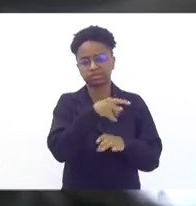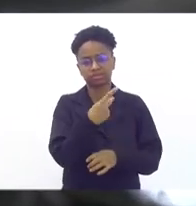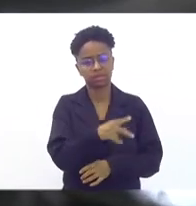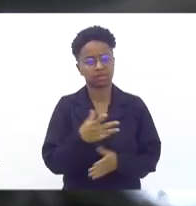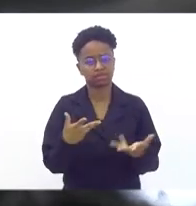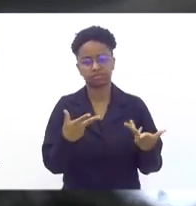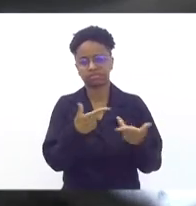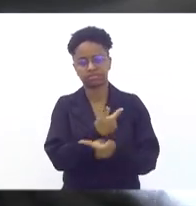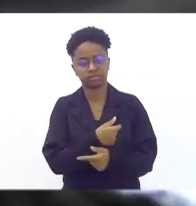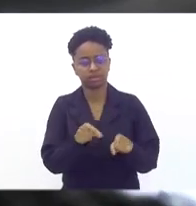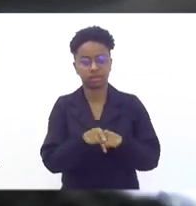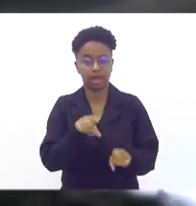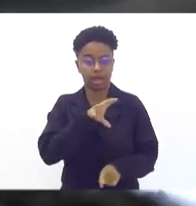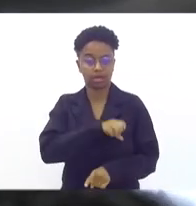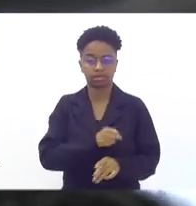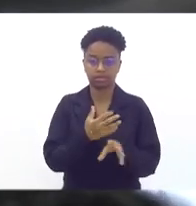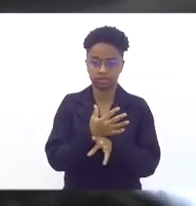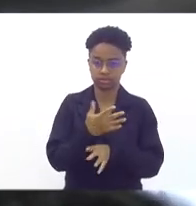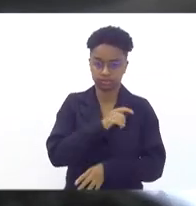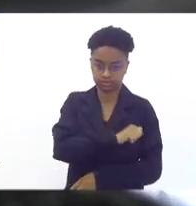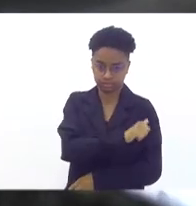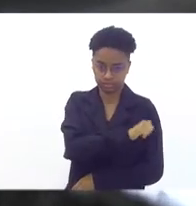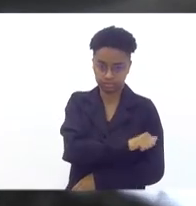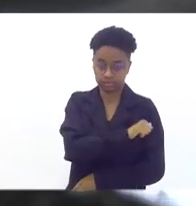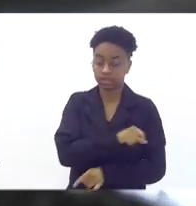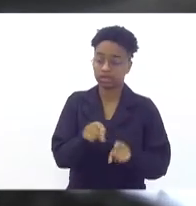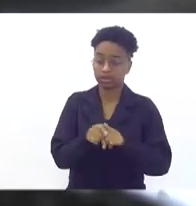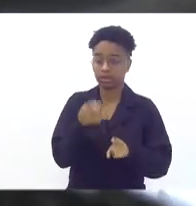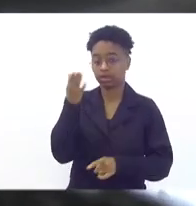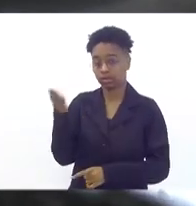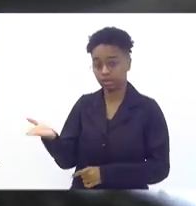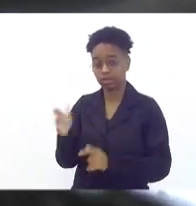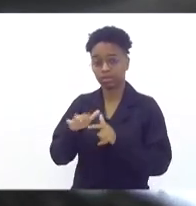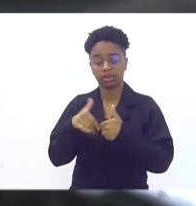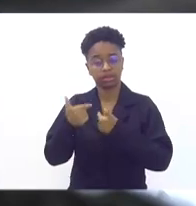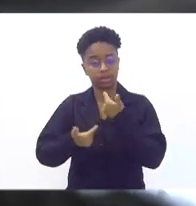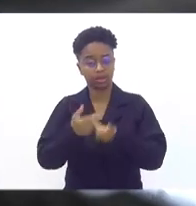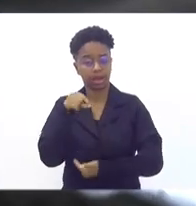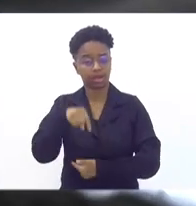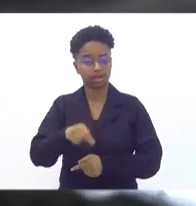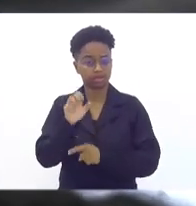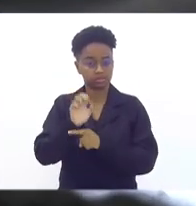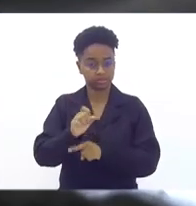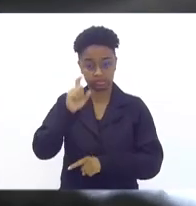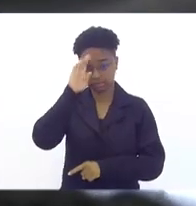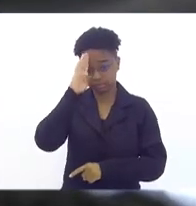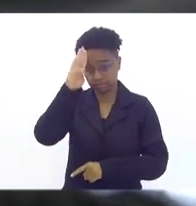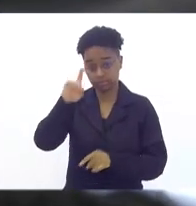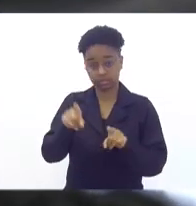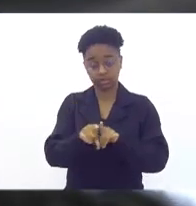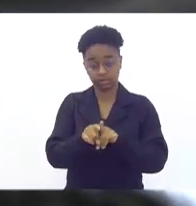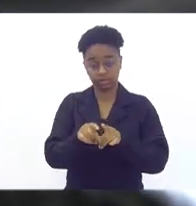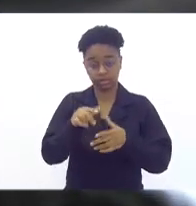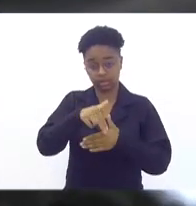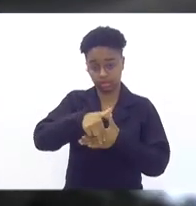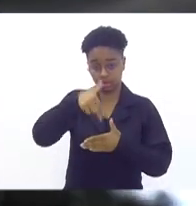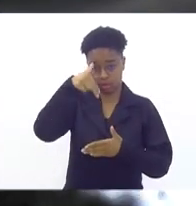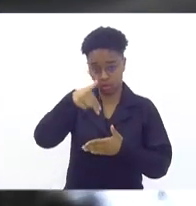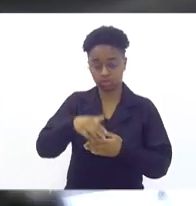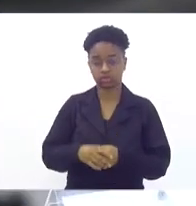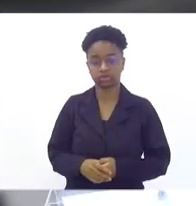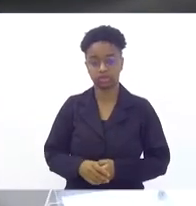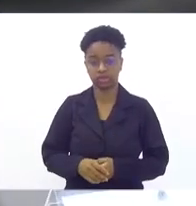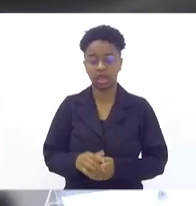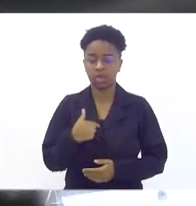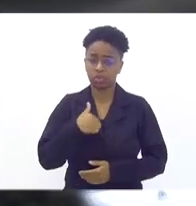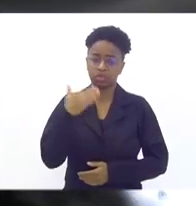à cidade do Rio de Janeiro e Óbvio ao senhor também por todo o trabalho que desenvolve o estado sobretudo ali na região da zona norte sempre